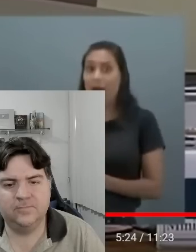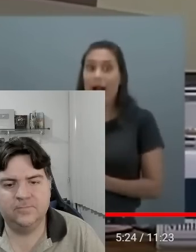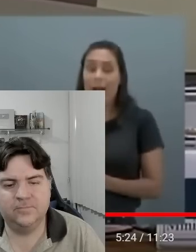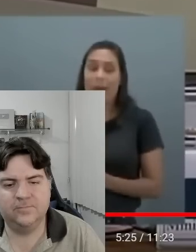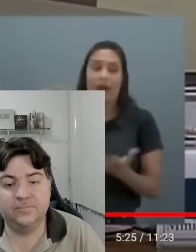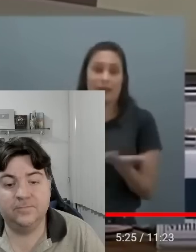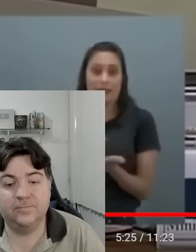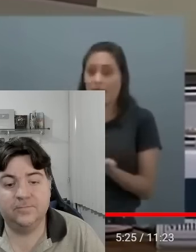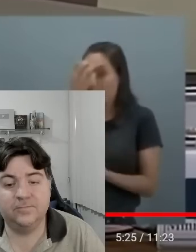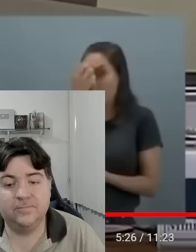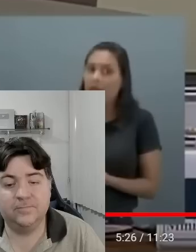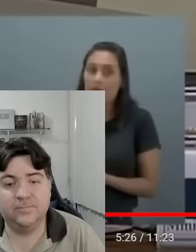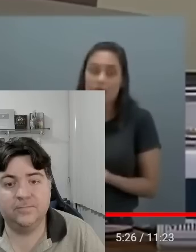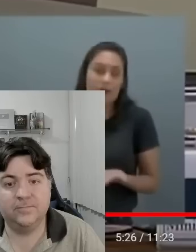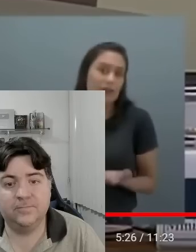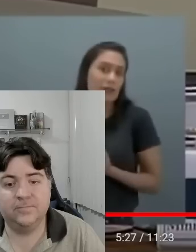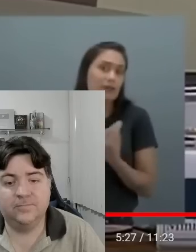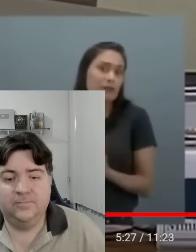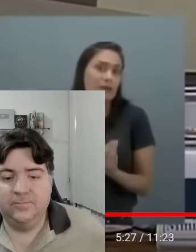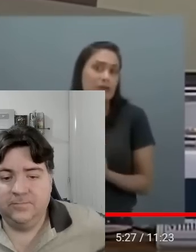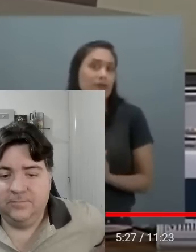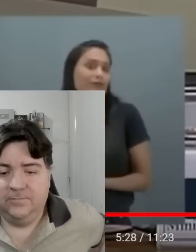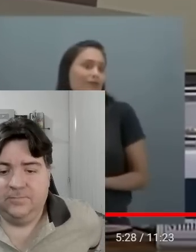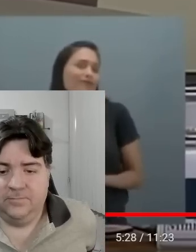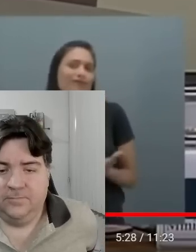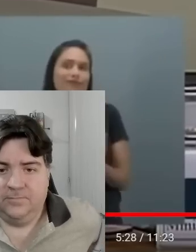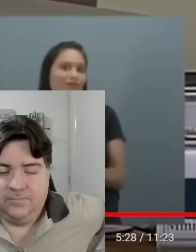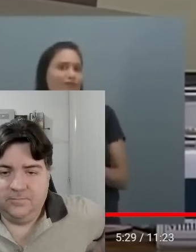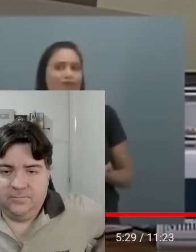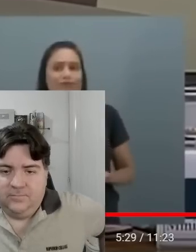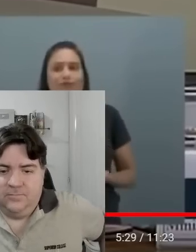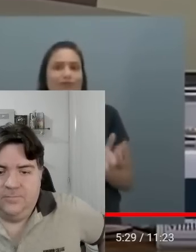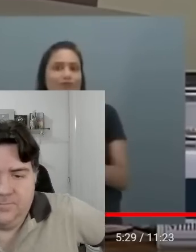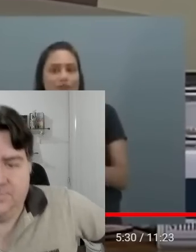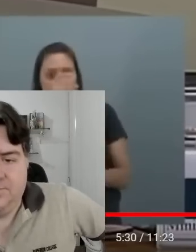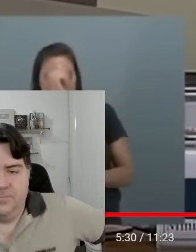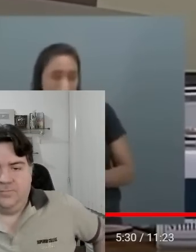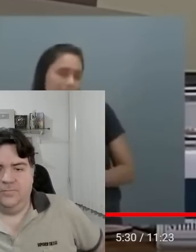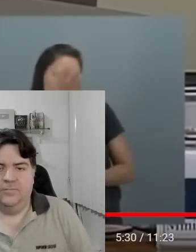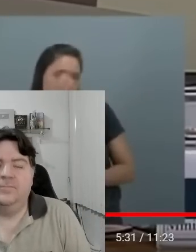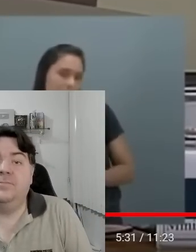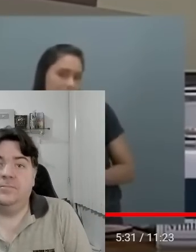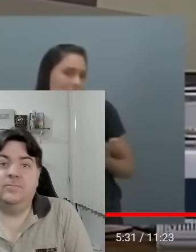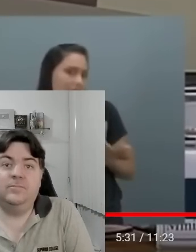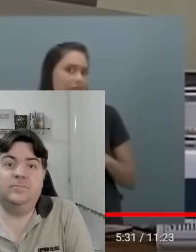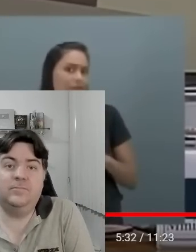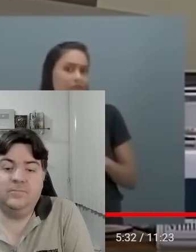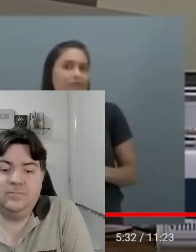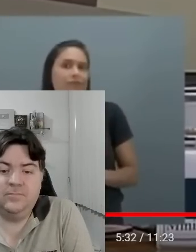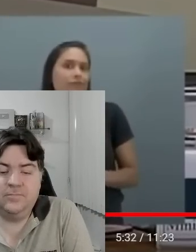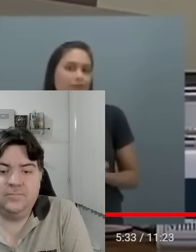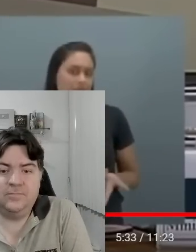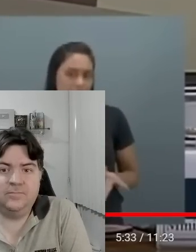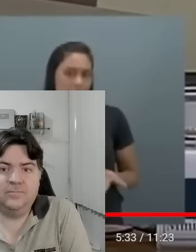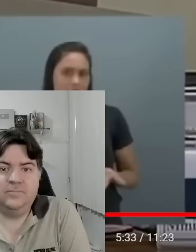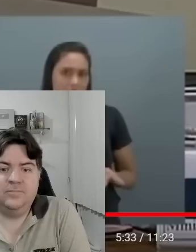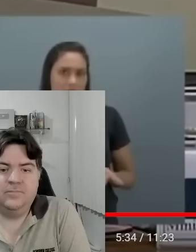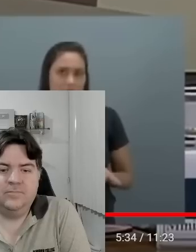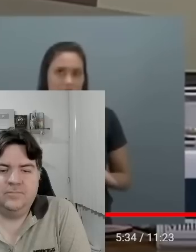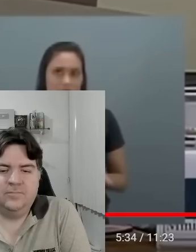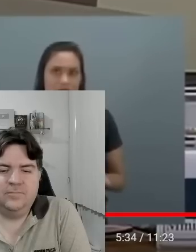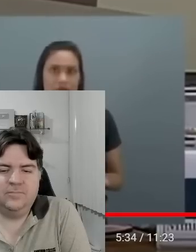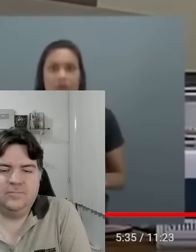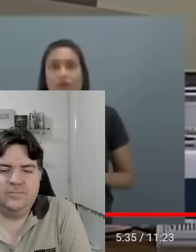momento considerado como tal pela maioria dos membros da ONU, por que nós tomaríamos essa iniciativa? Talvez, se tivéssemos